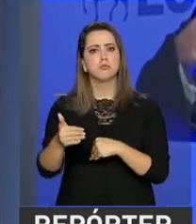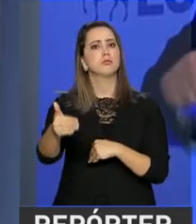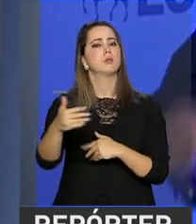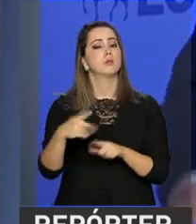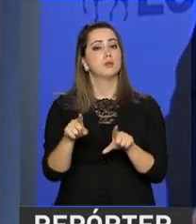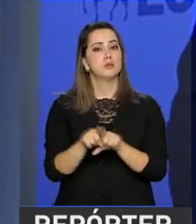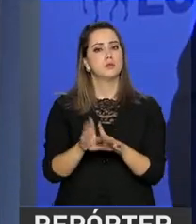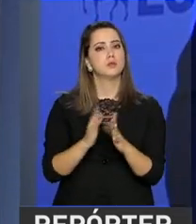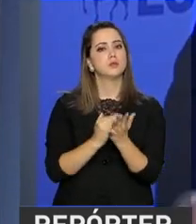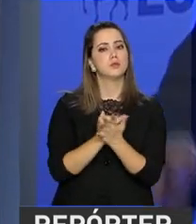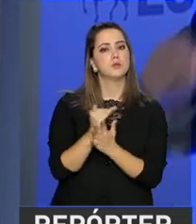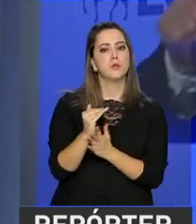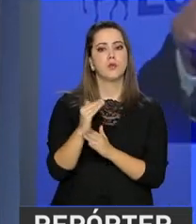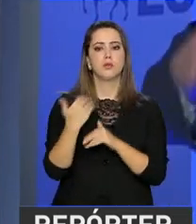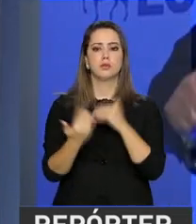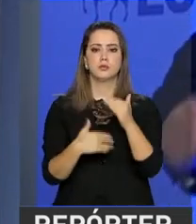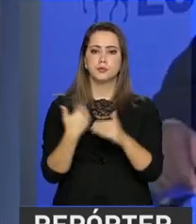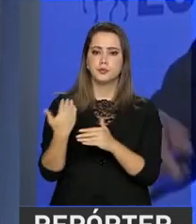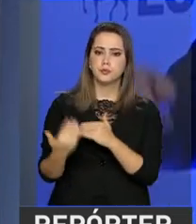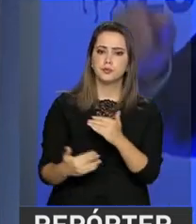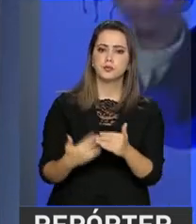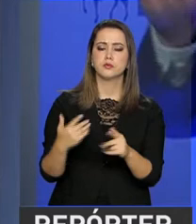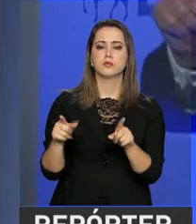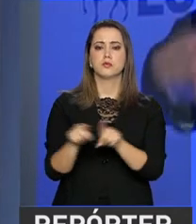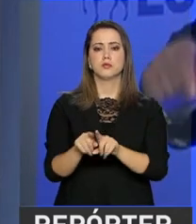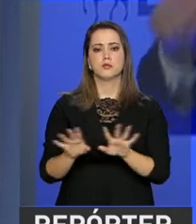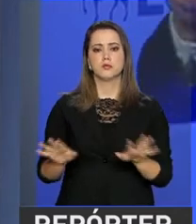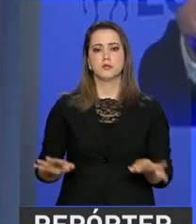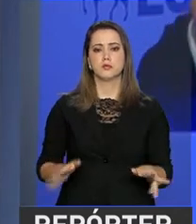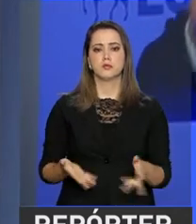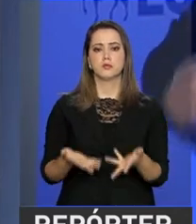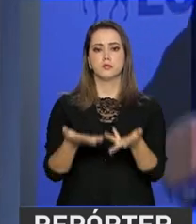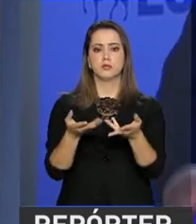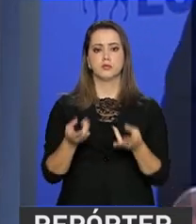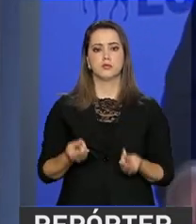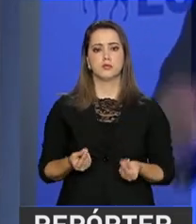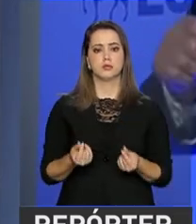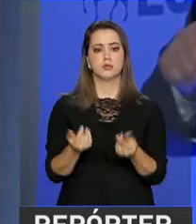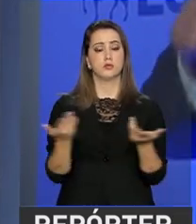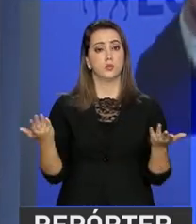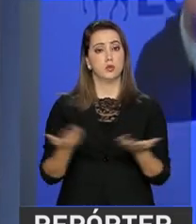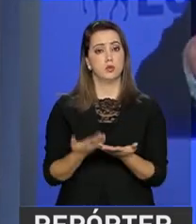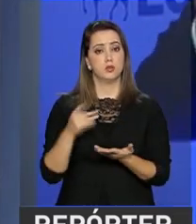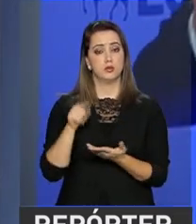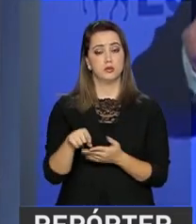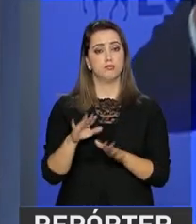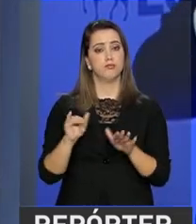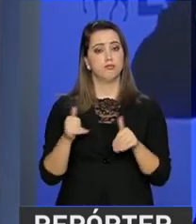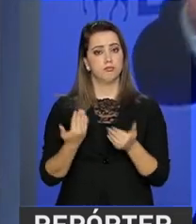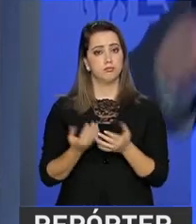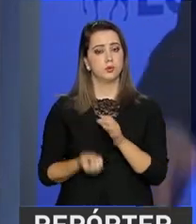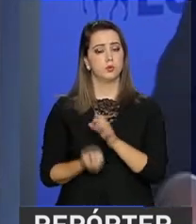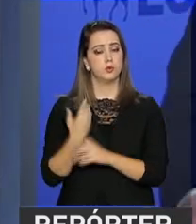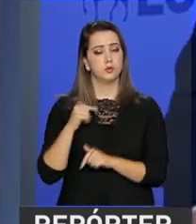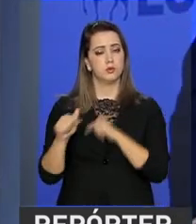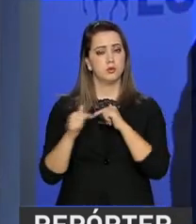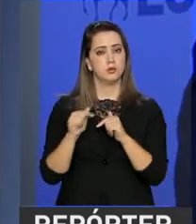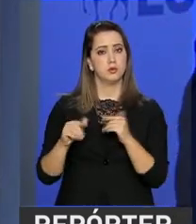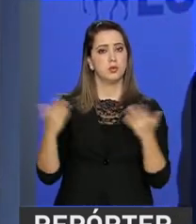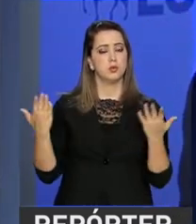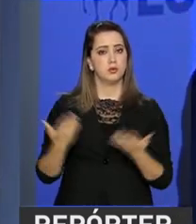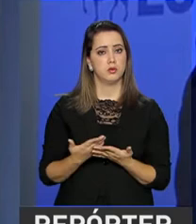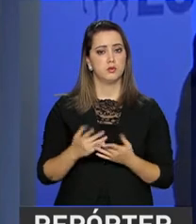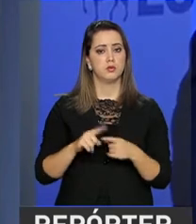a a ter que funcionar hoje a mobilizar investimentos agora e conseqüentemente gerar empregos imediatamente